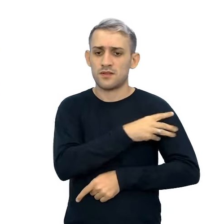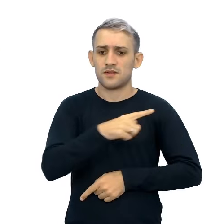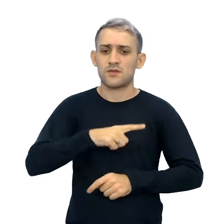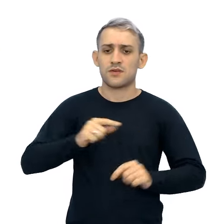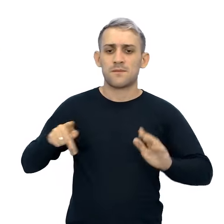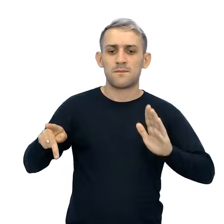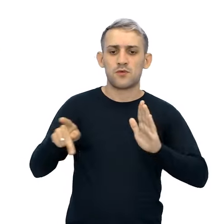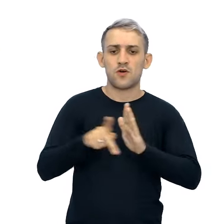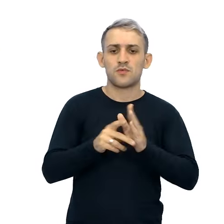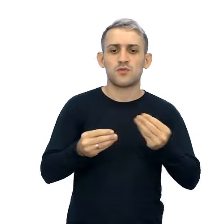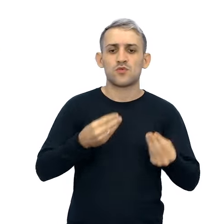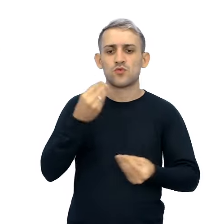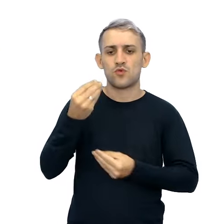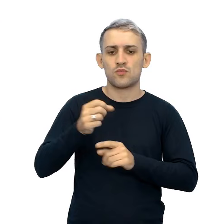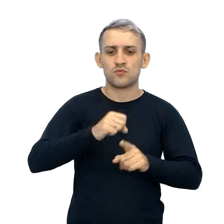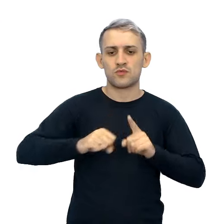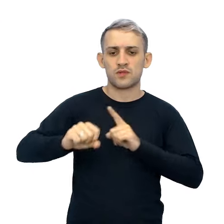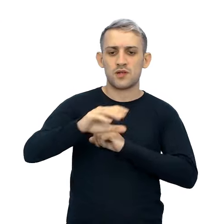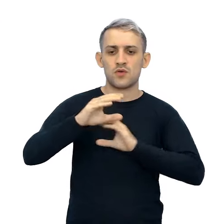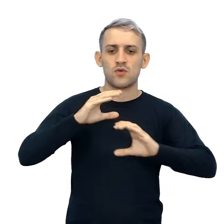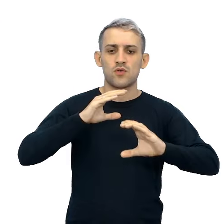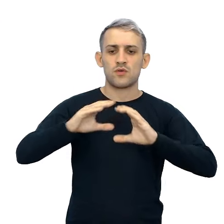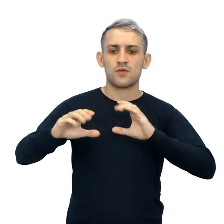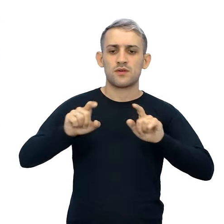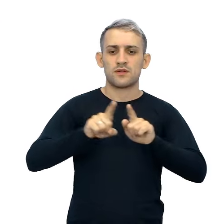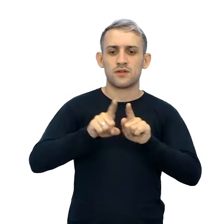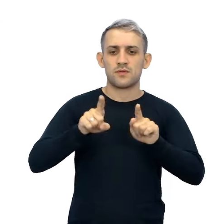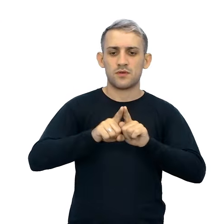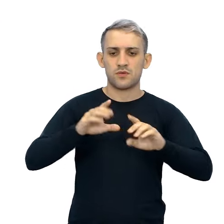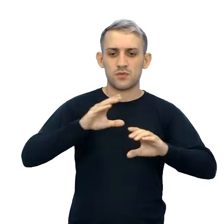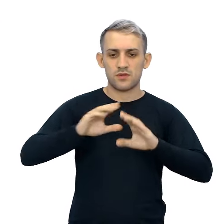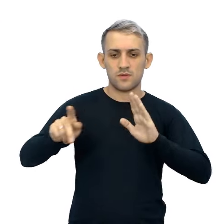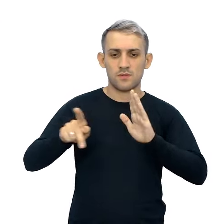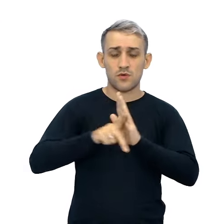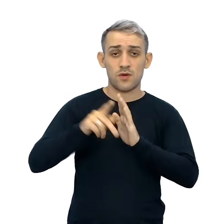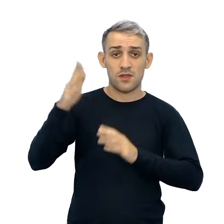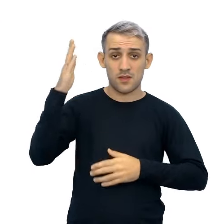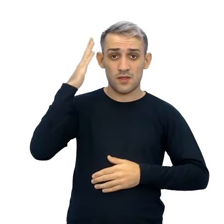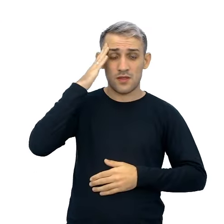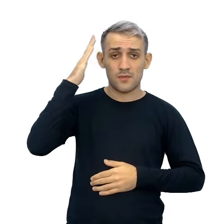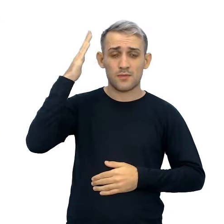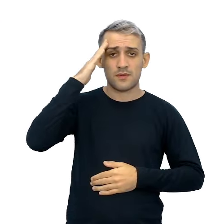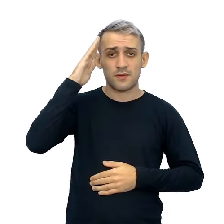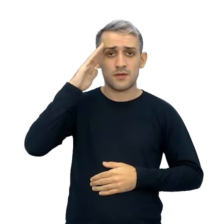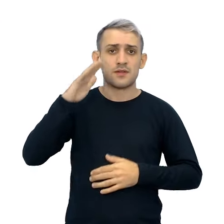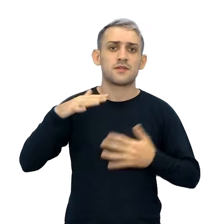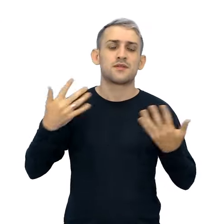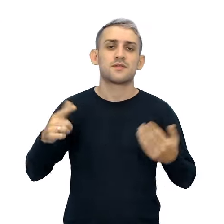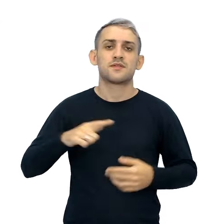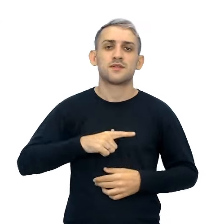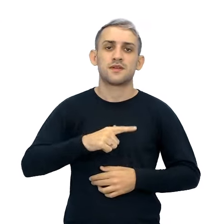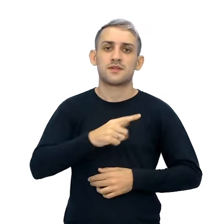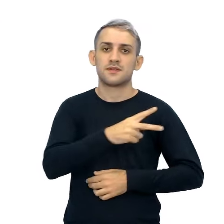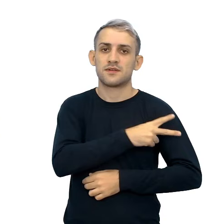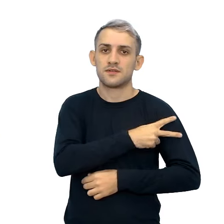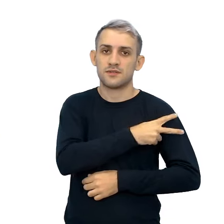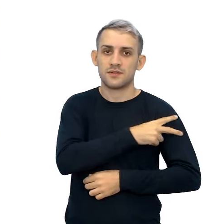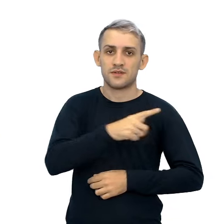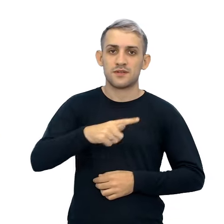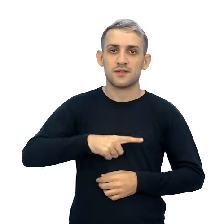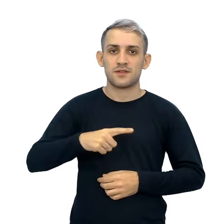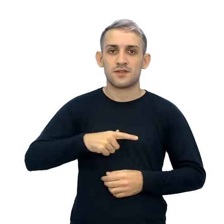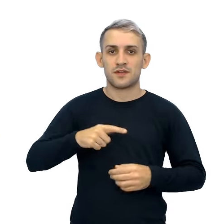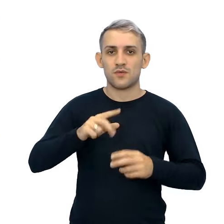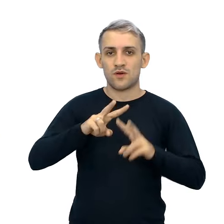domínio social de comunicação, transmissão e comunicação de saberes. Então, na segunda série, temos a resenha